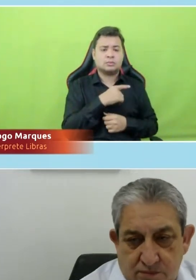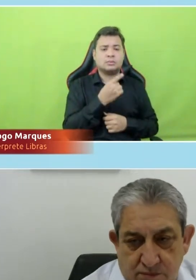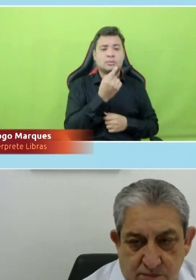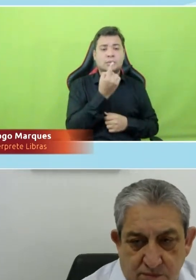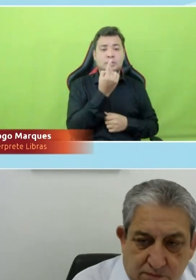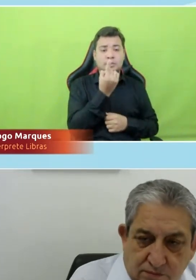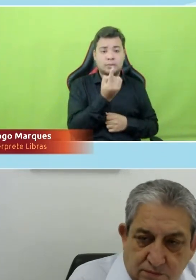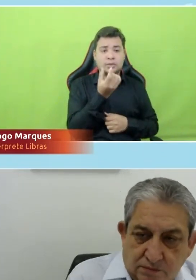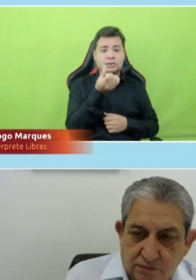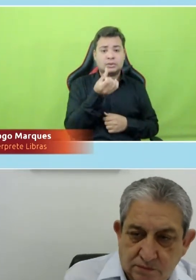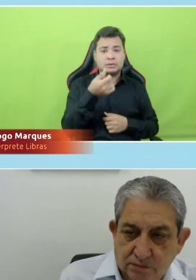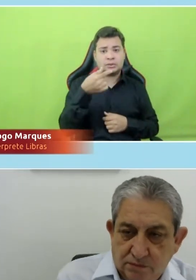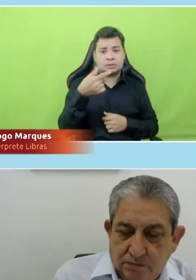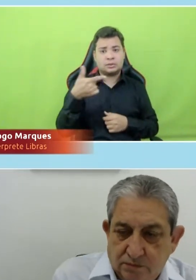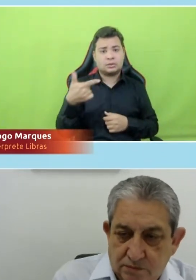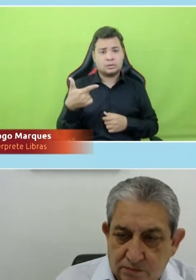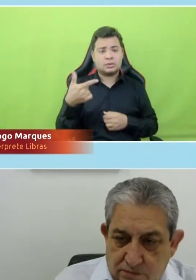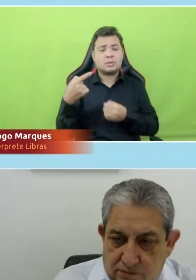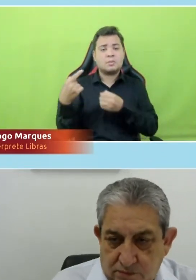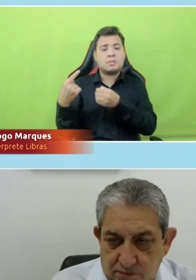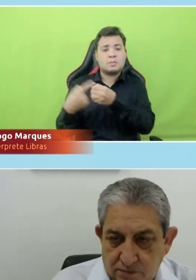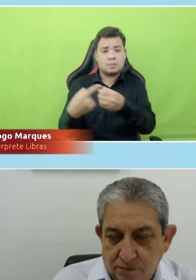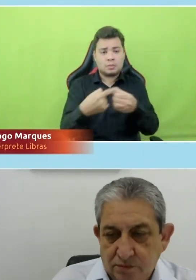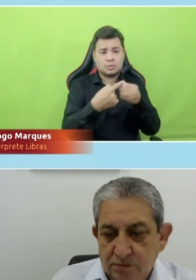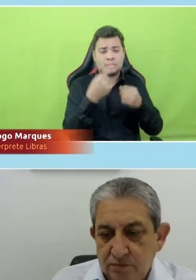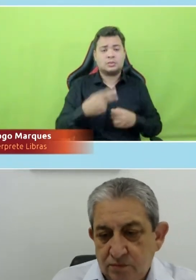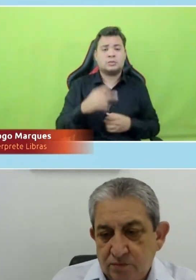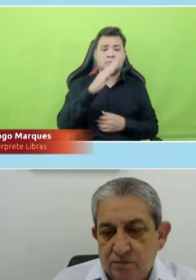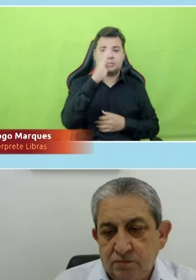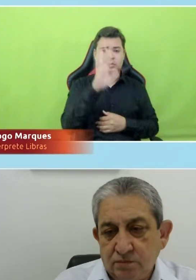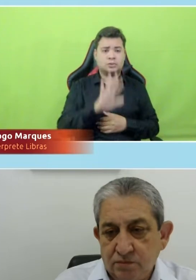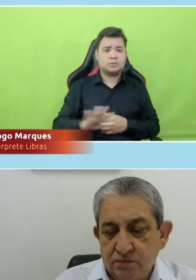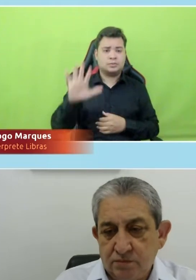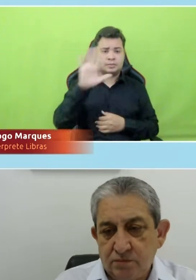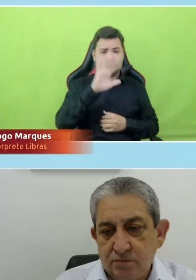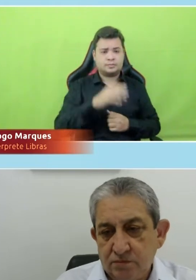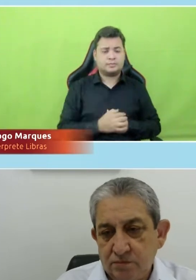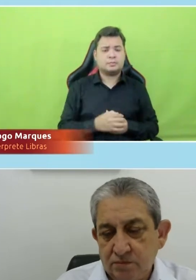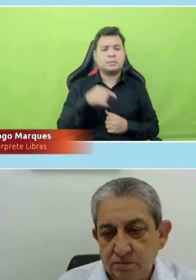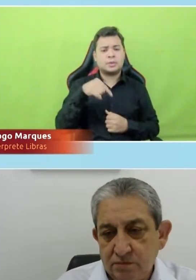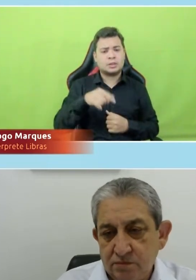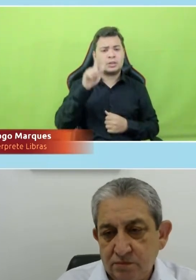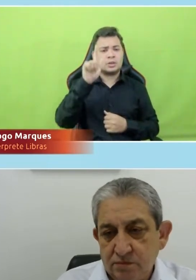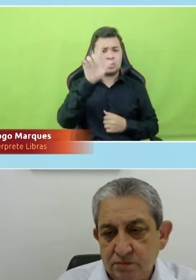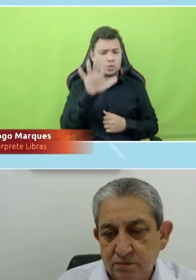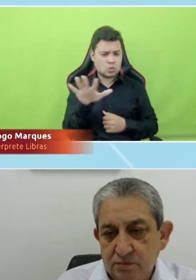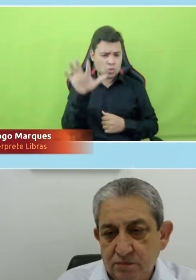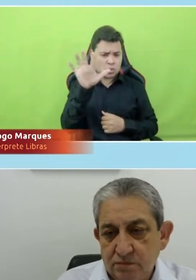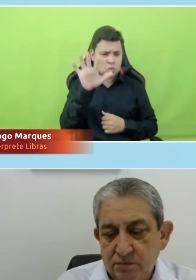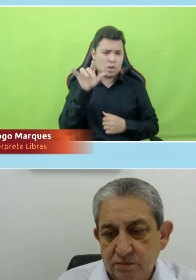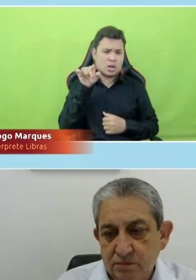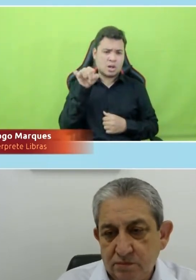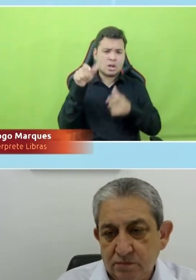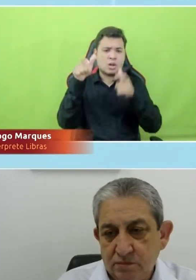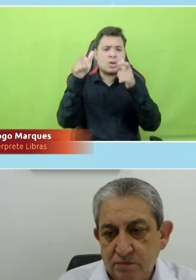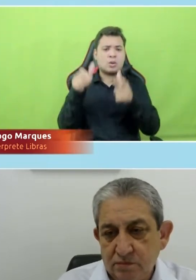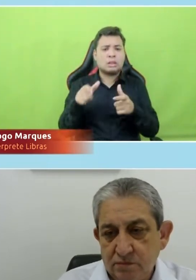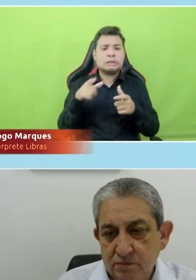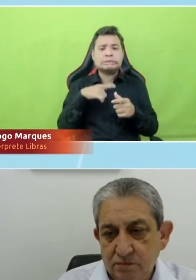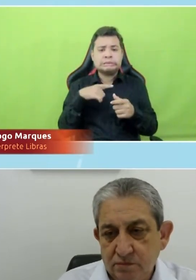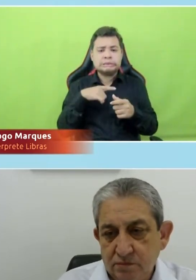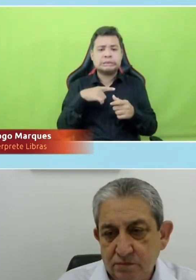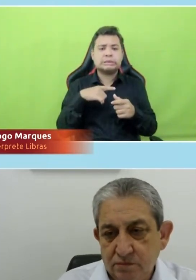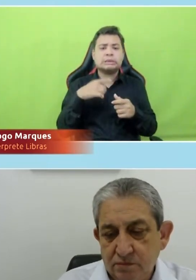1.672 municípios brasileiros, em todo o país. Aqui em Goiás, dá para a gente dizer especificamente localidades onde